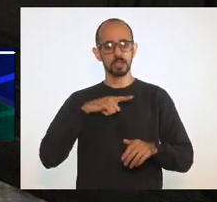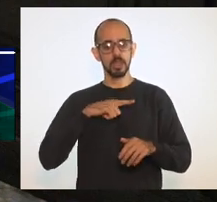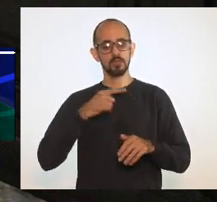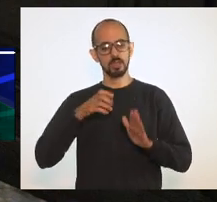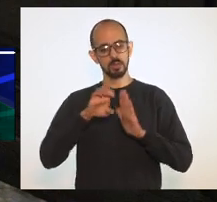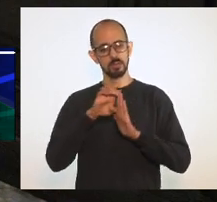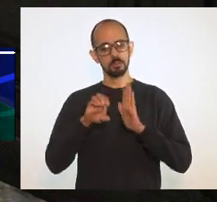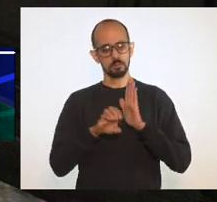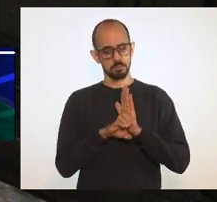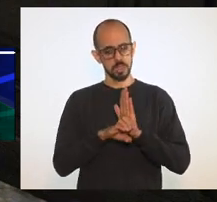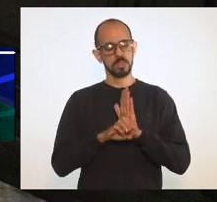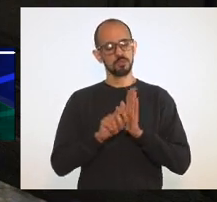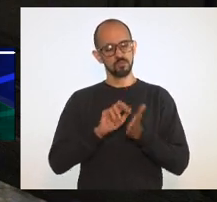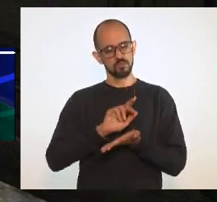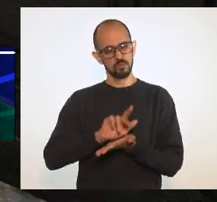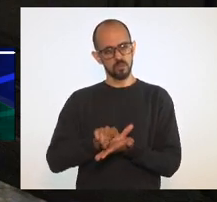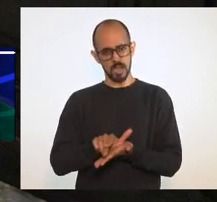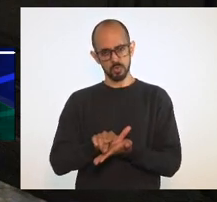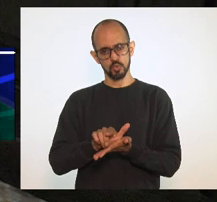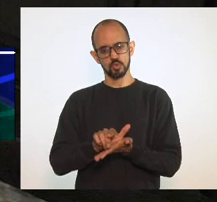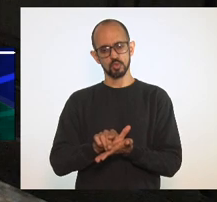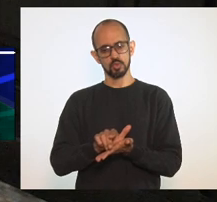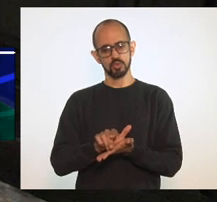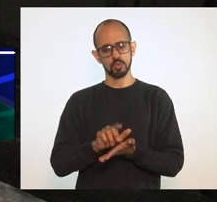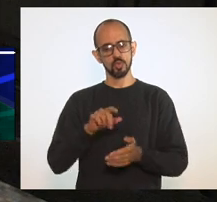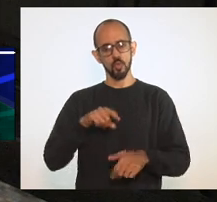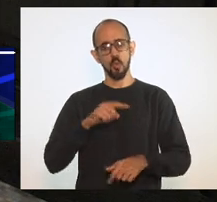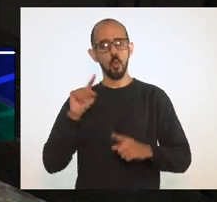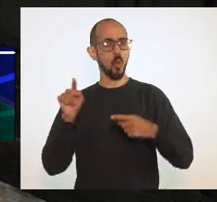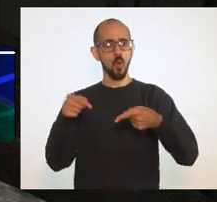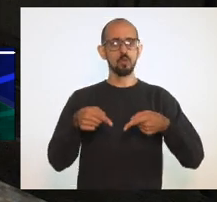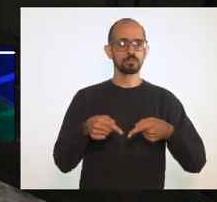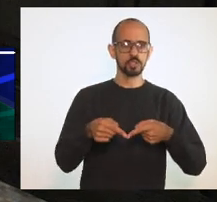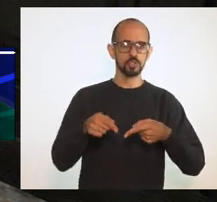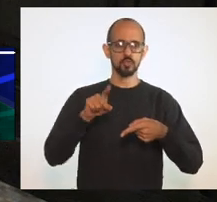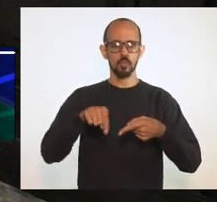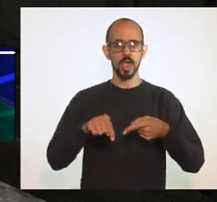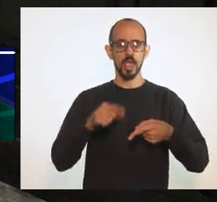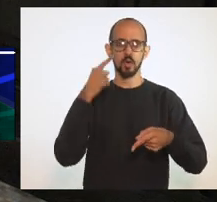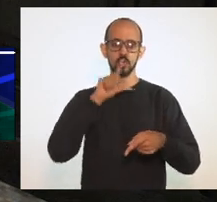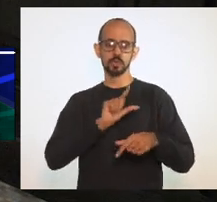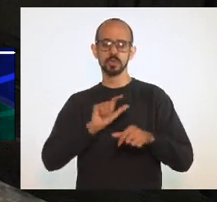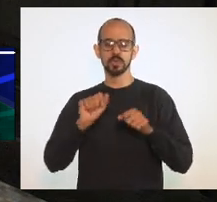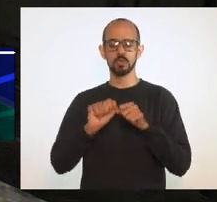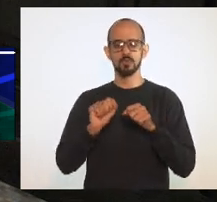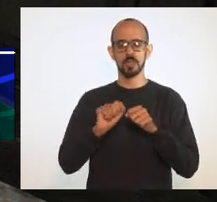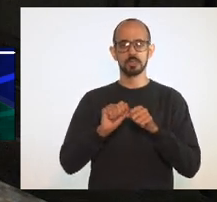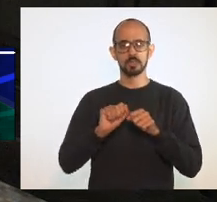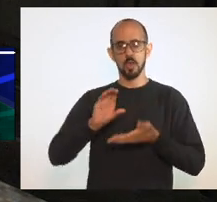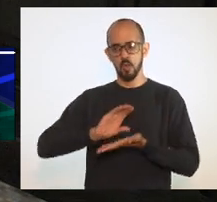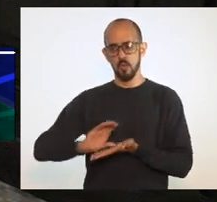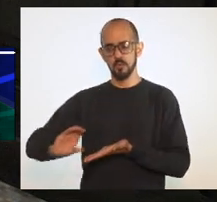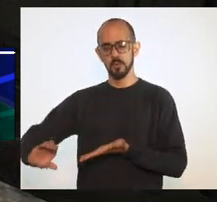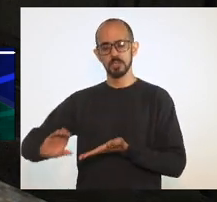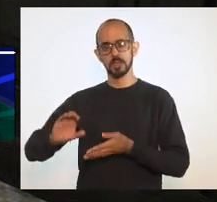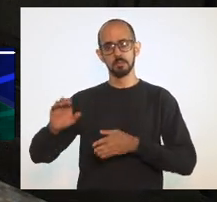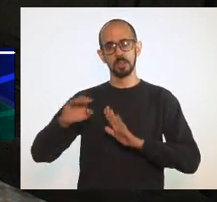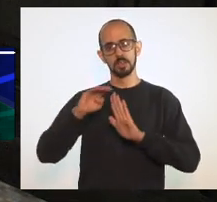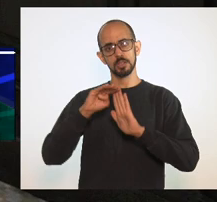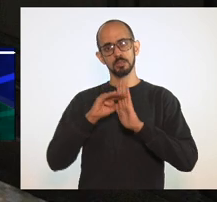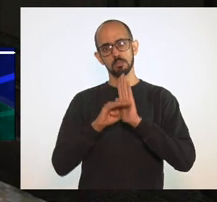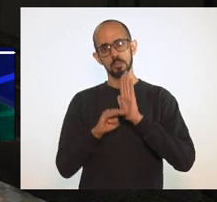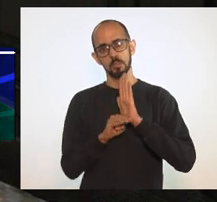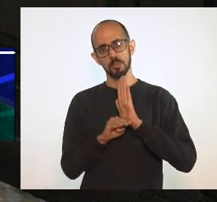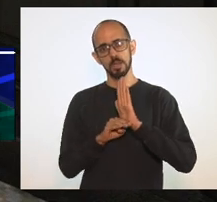que abunda não prejudica, e o objetivo desse esforço é garantir o financiamento desse programa de